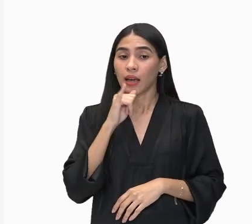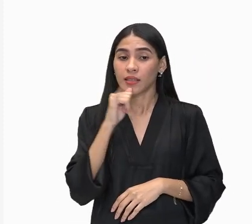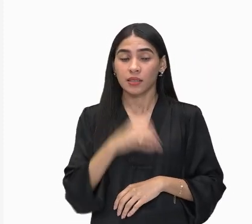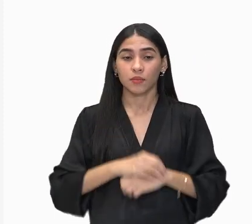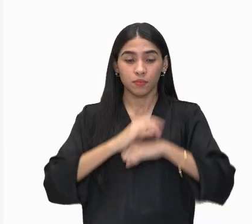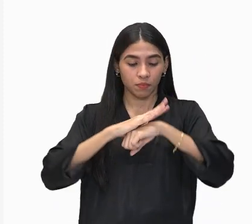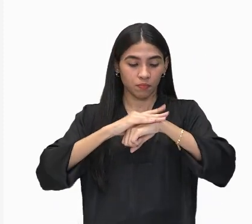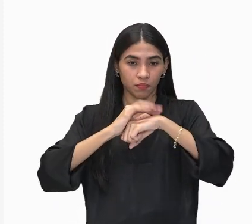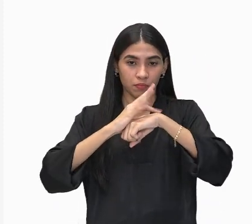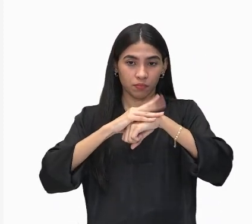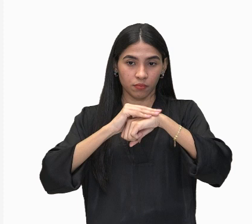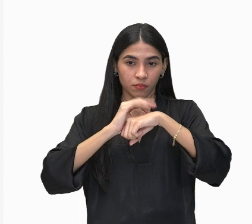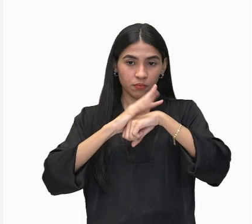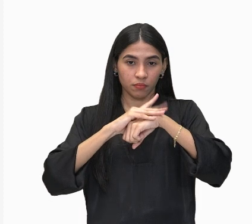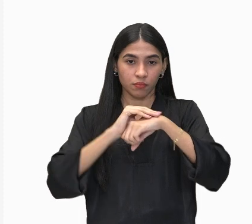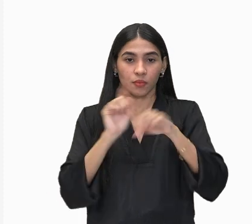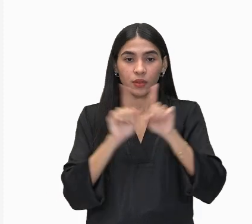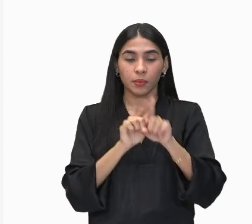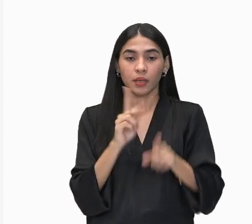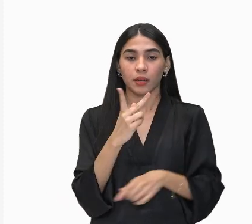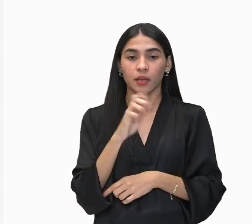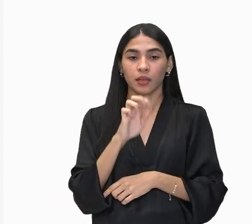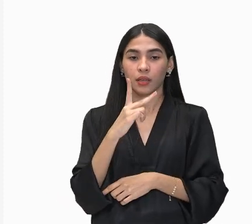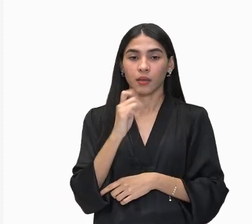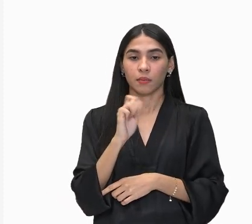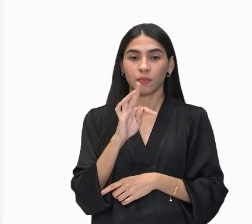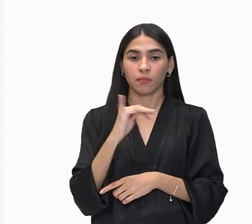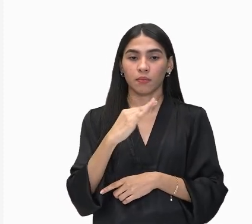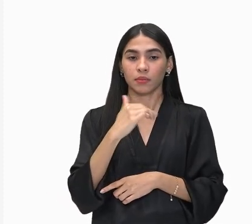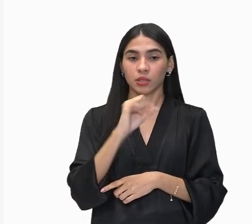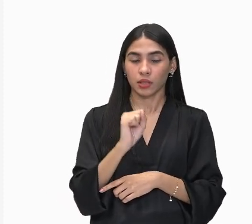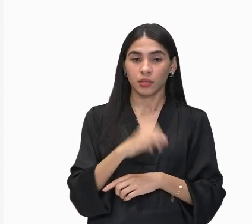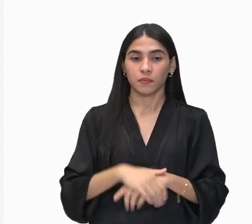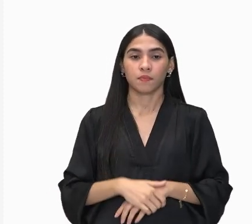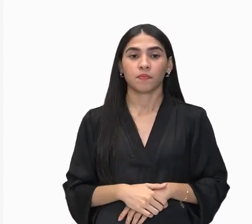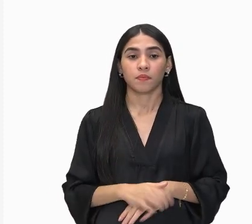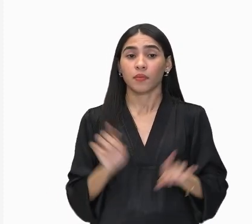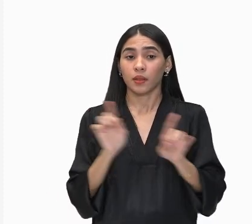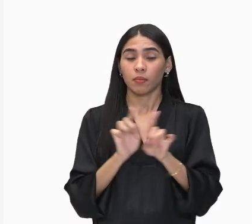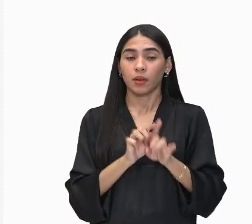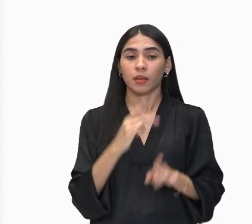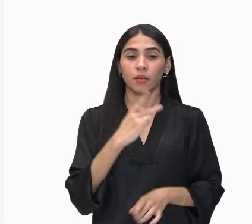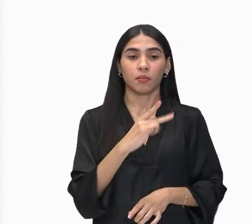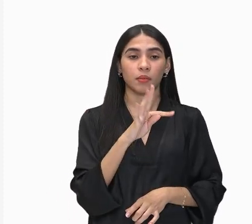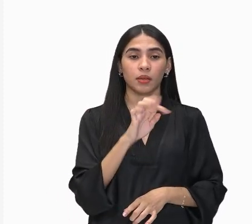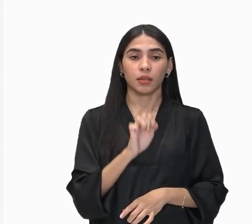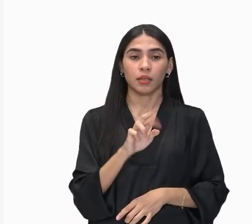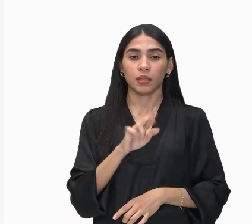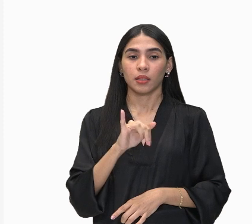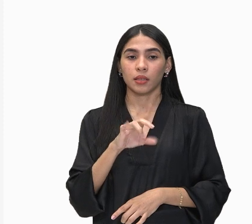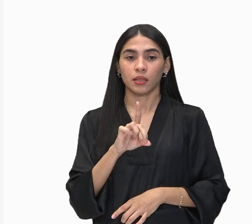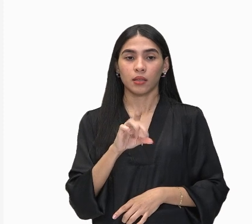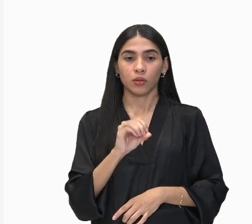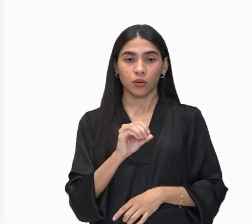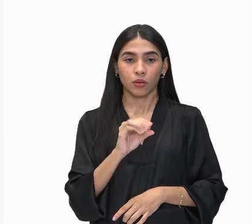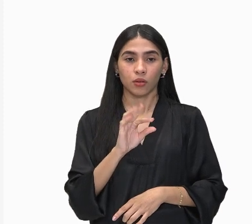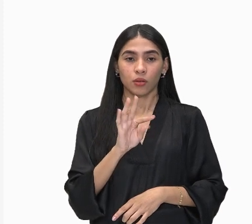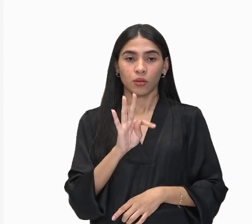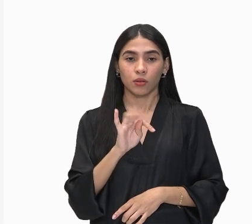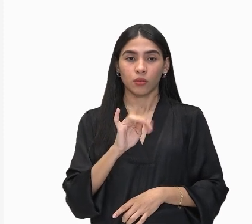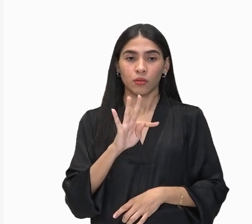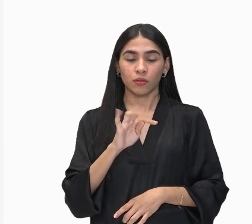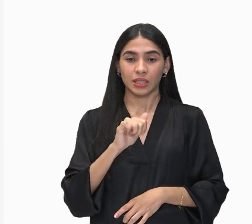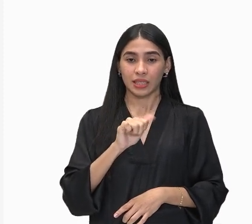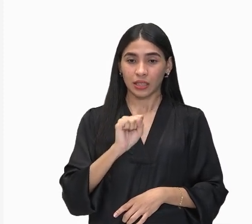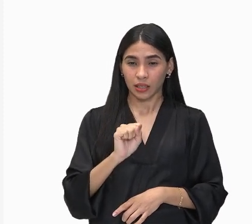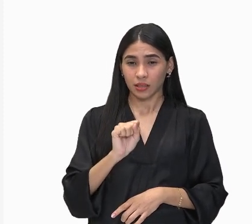os musgos e as hepáticas. Nós temos também as pteridófitas, que em termos de estrutura física